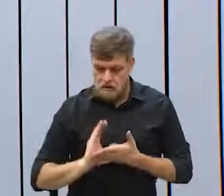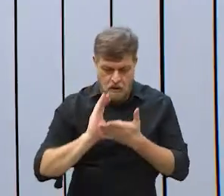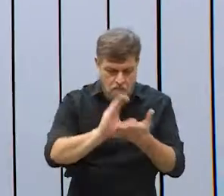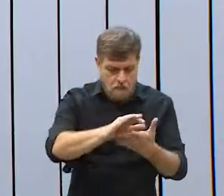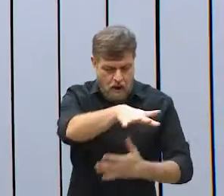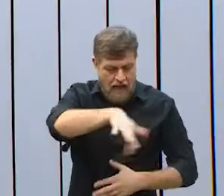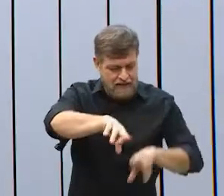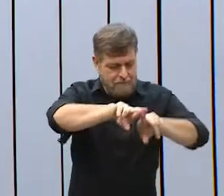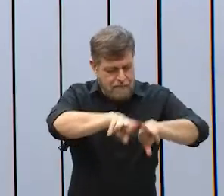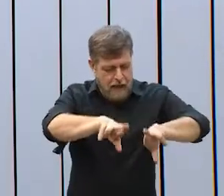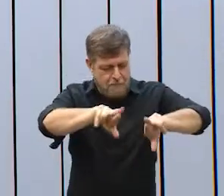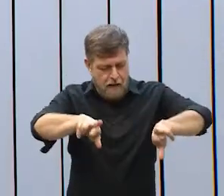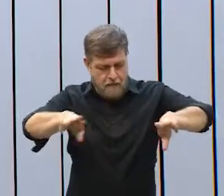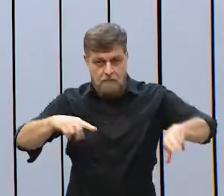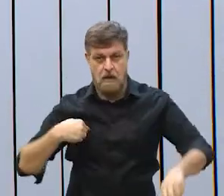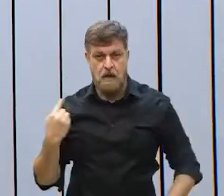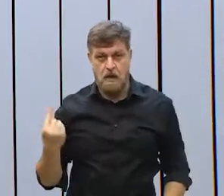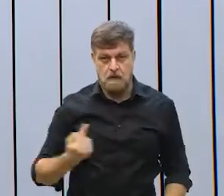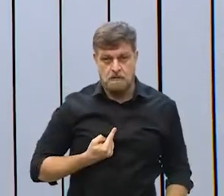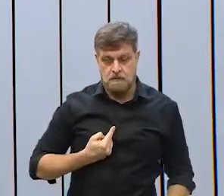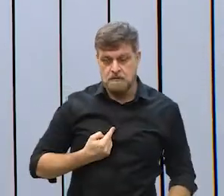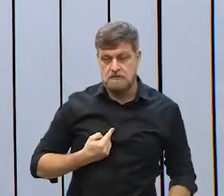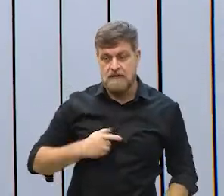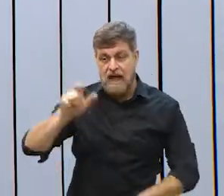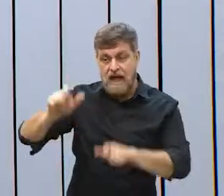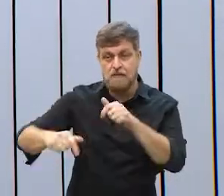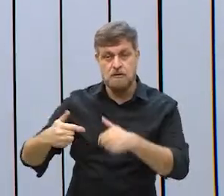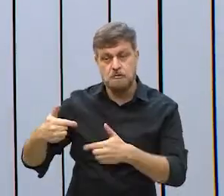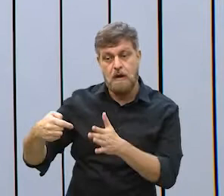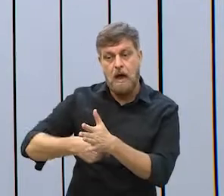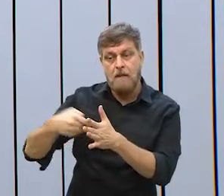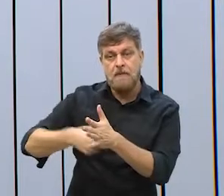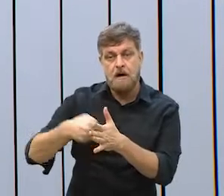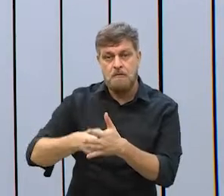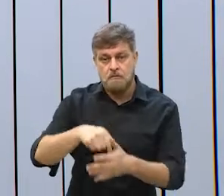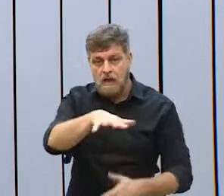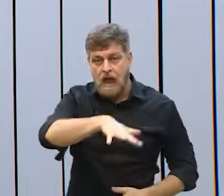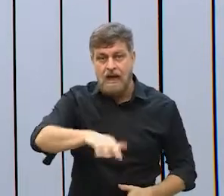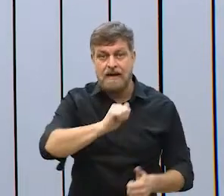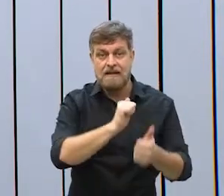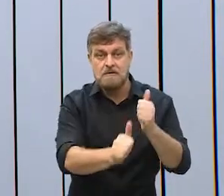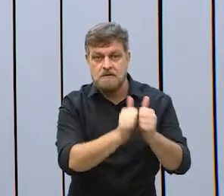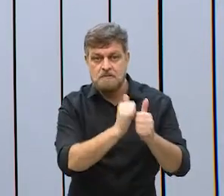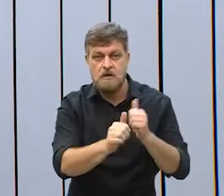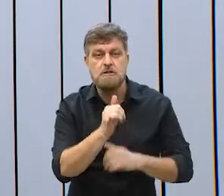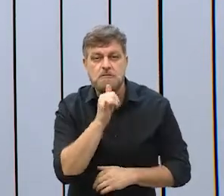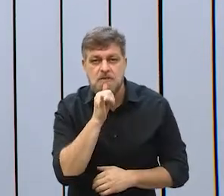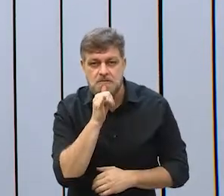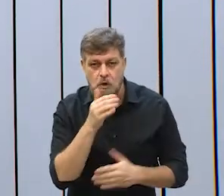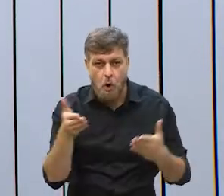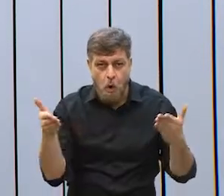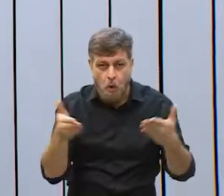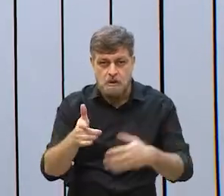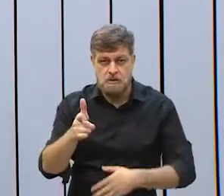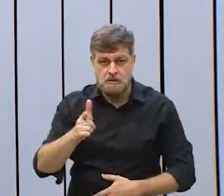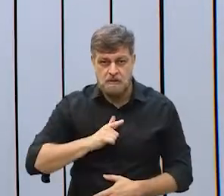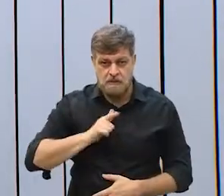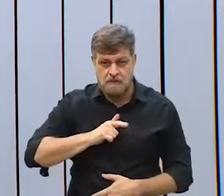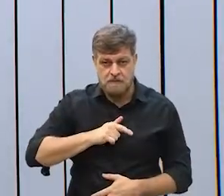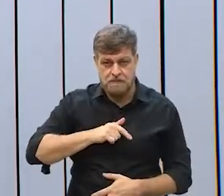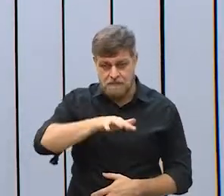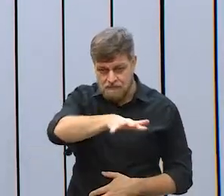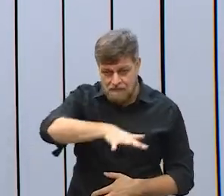gente, então nós somos muito cobrados na ponta quando algum equipamento de esporte vem. E, por exemplo, hoje nós temos para toda